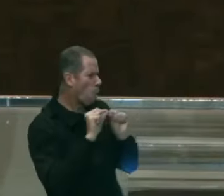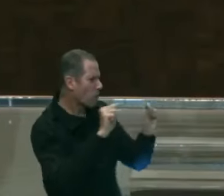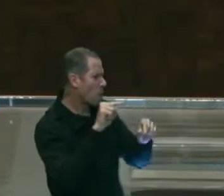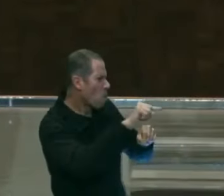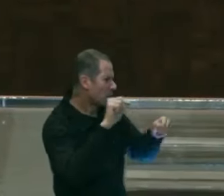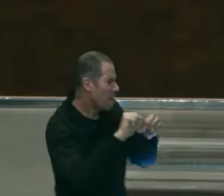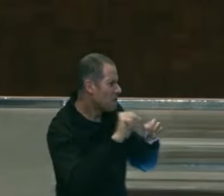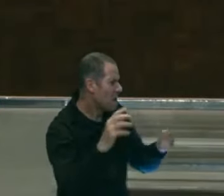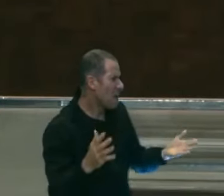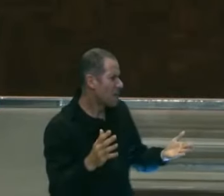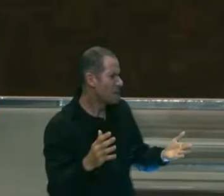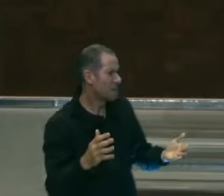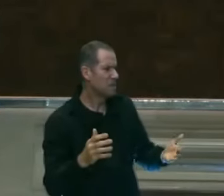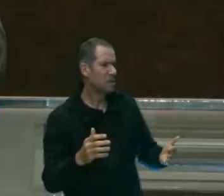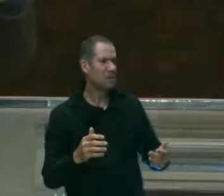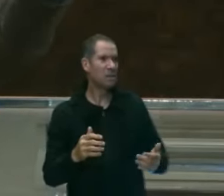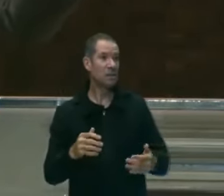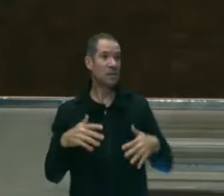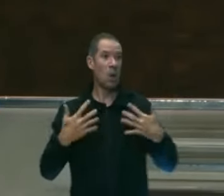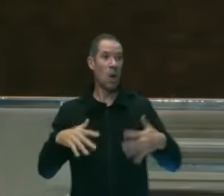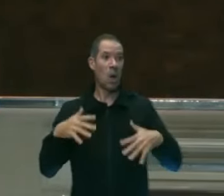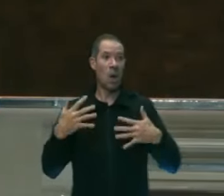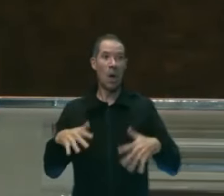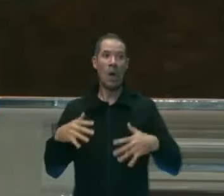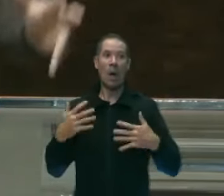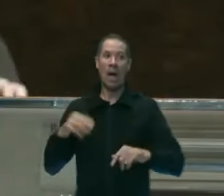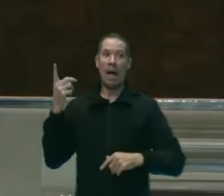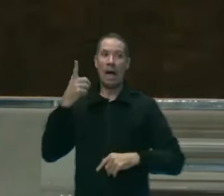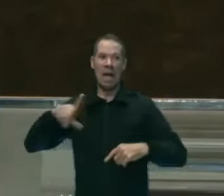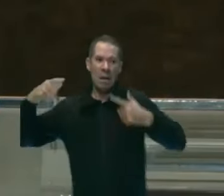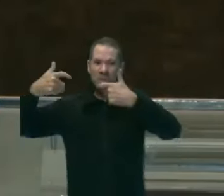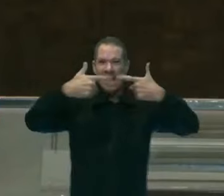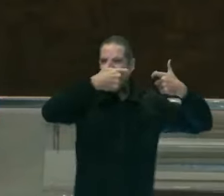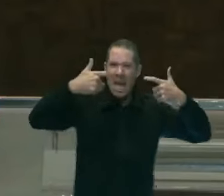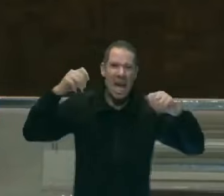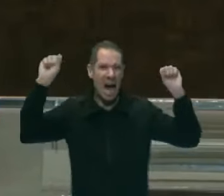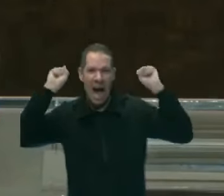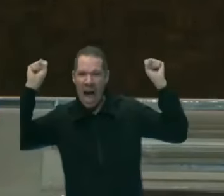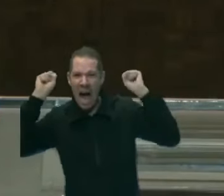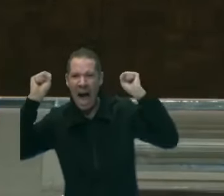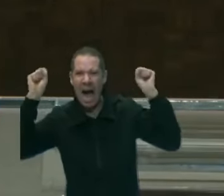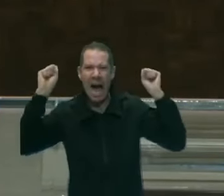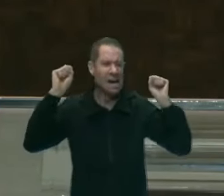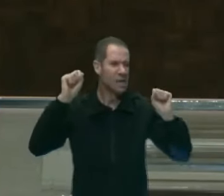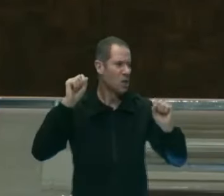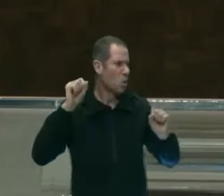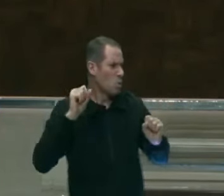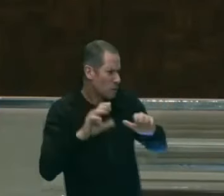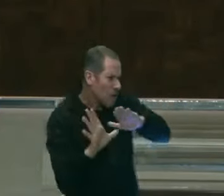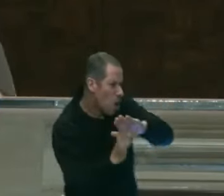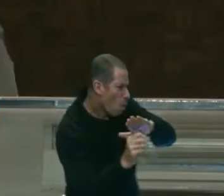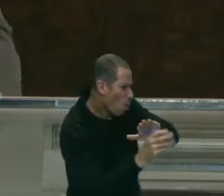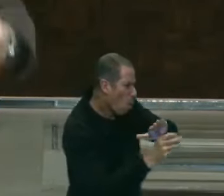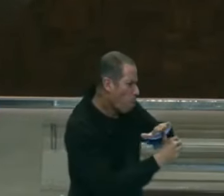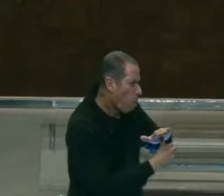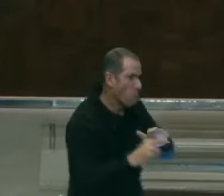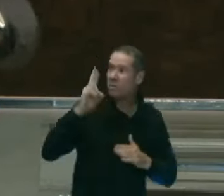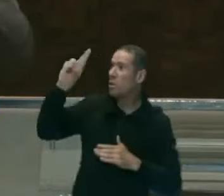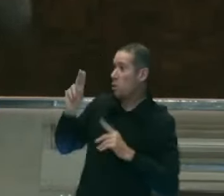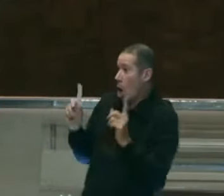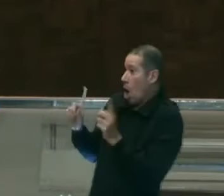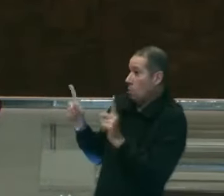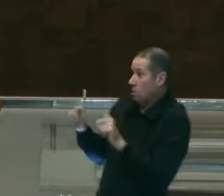você fez? Nada, olha aqui, nós ganhamos a guerra. Você tomou os despojos do Senhor?